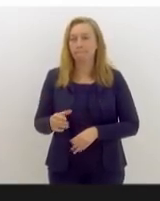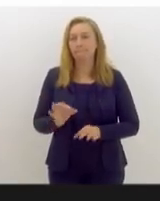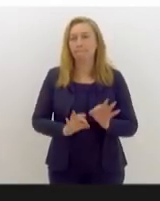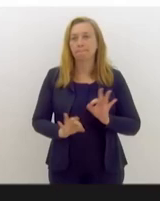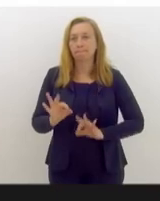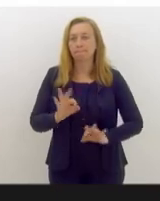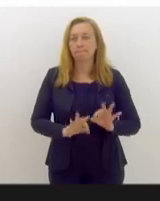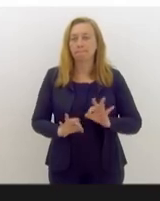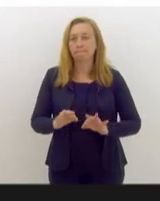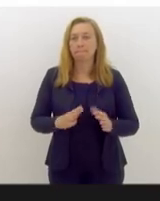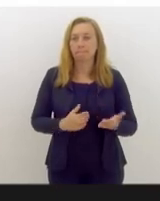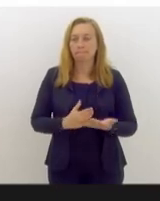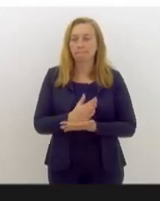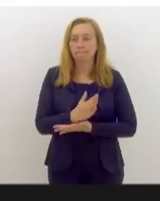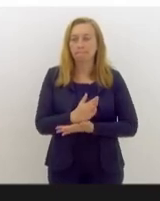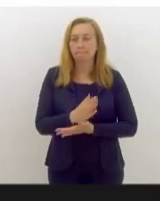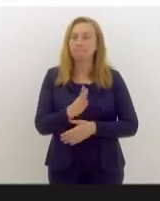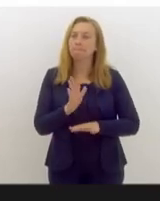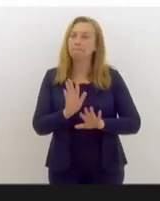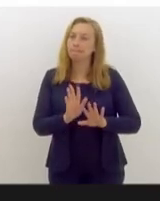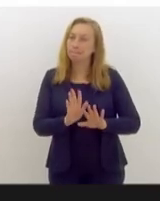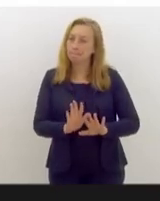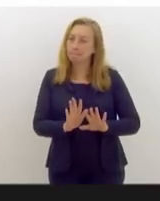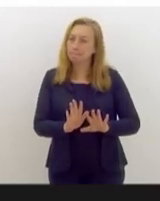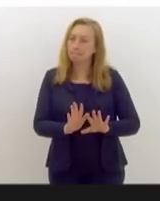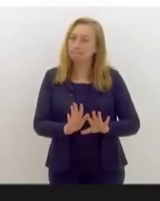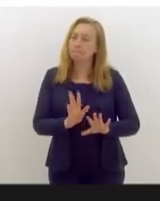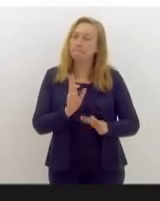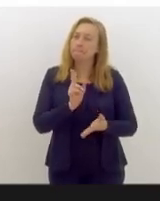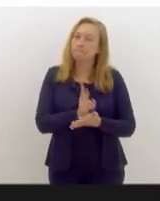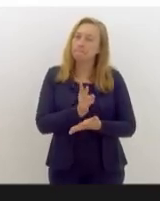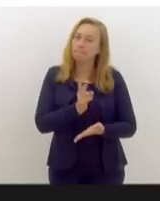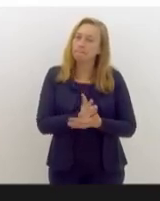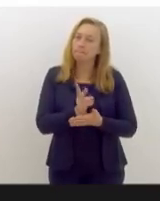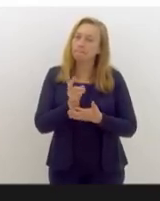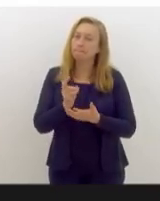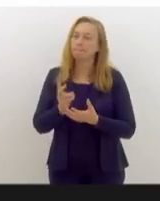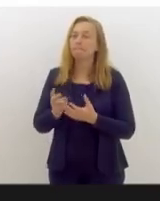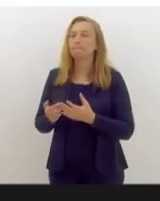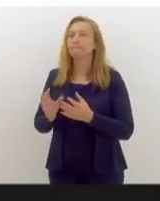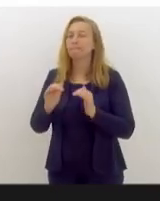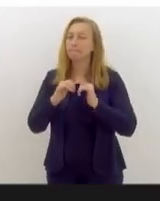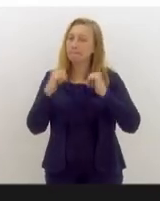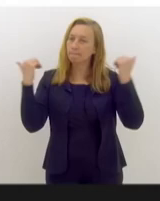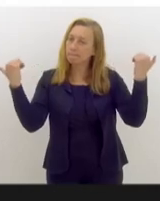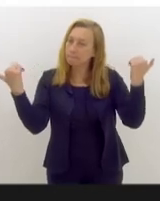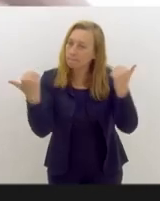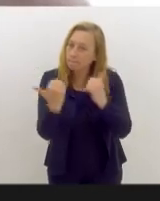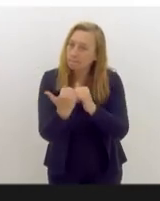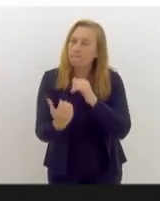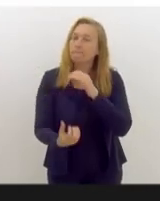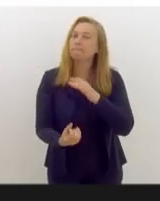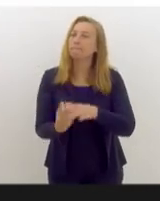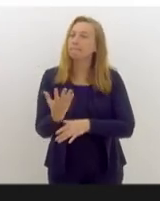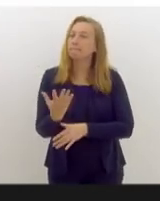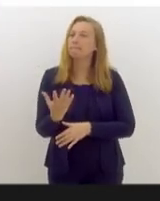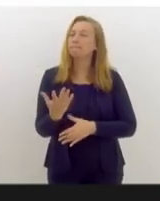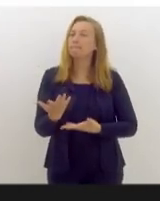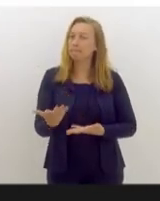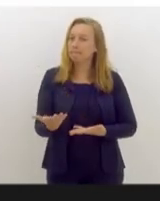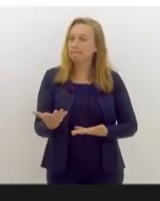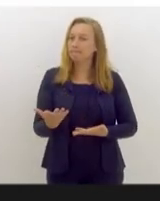plano aprovado, apesar de ter feito um congresso com um